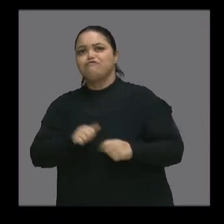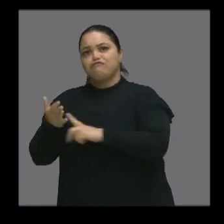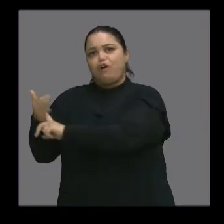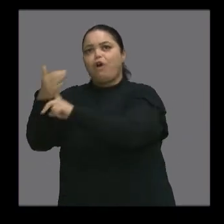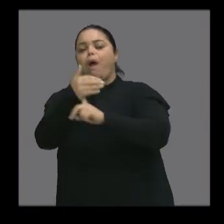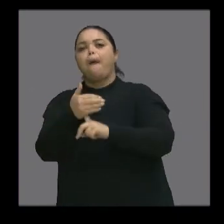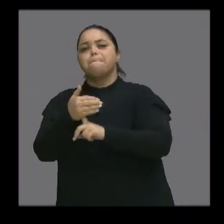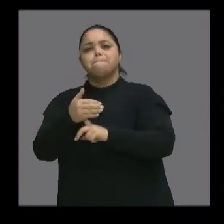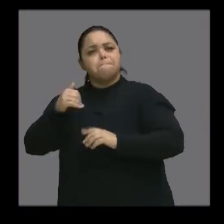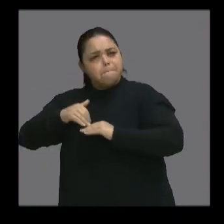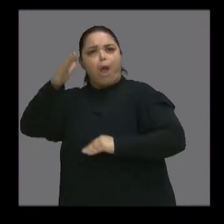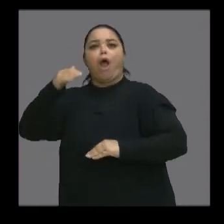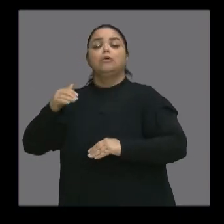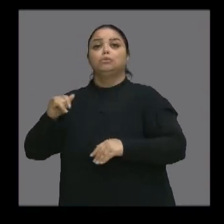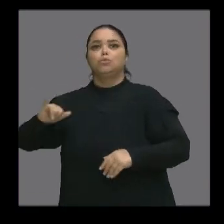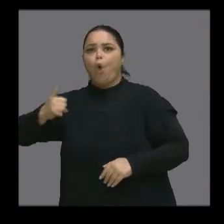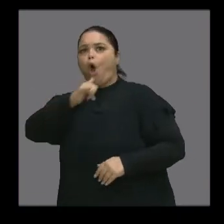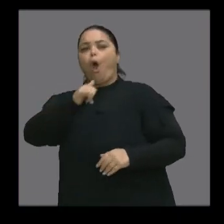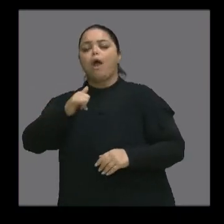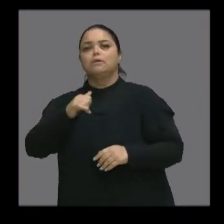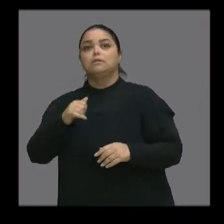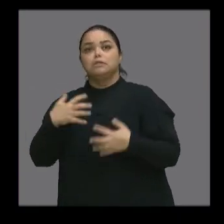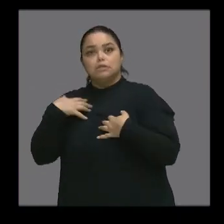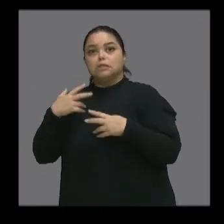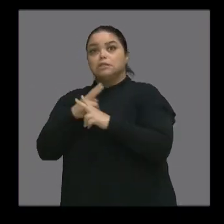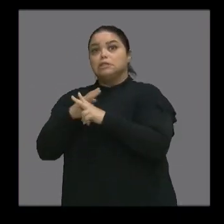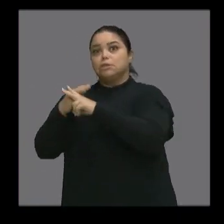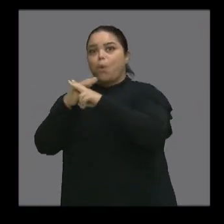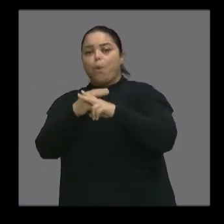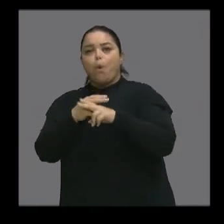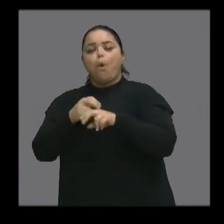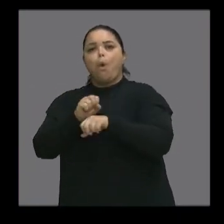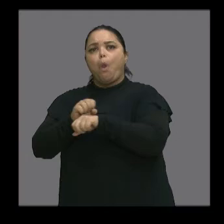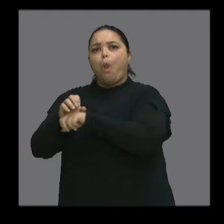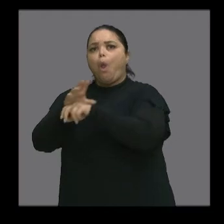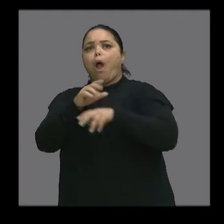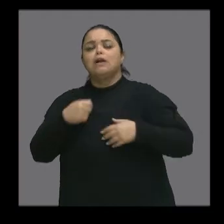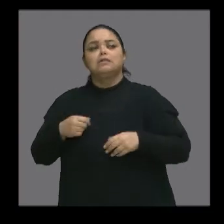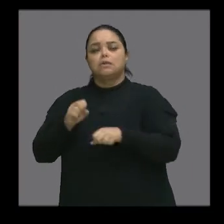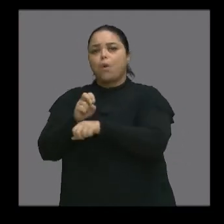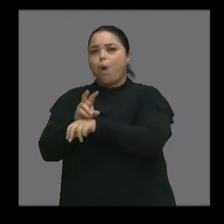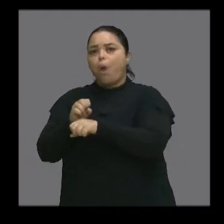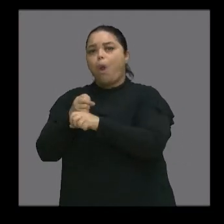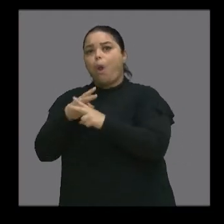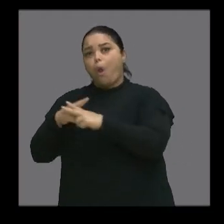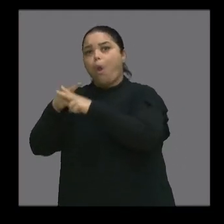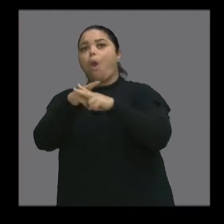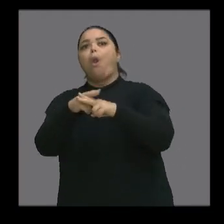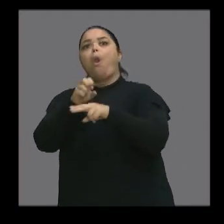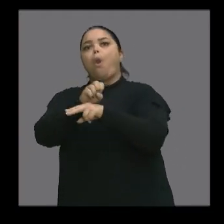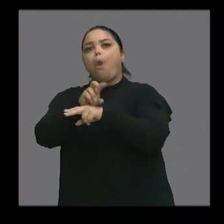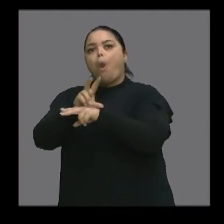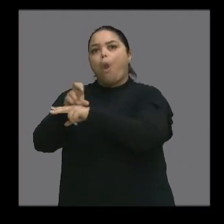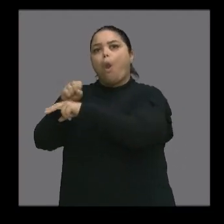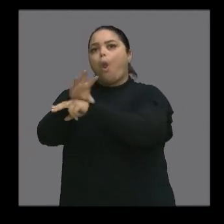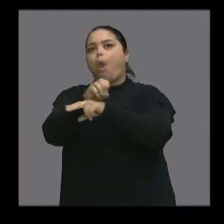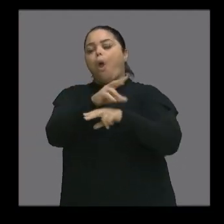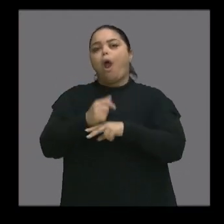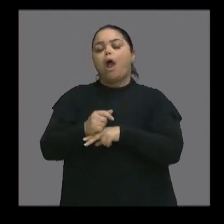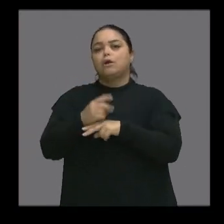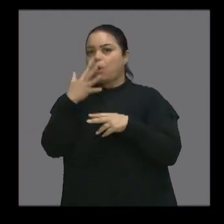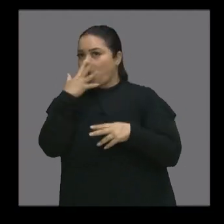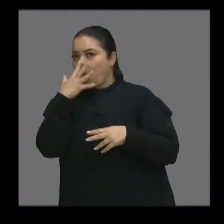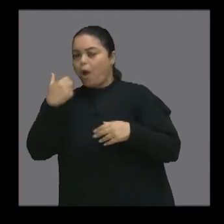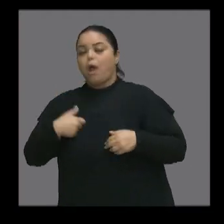de ponta, aeroespacial, me cativou de uma maneira que eu passei a admirar essa cidade também como uma